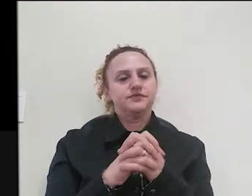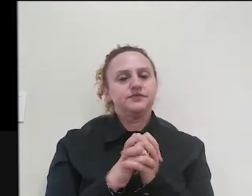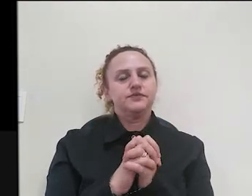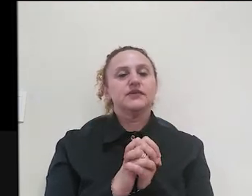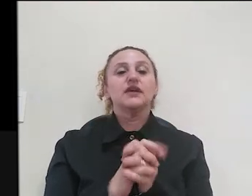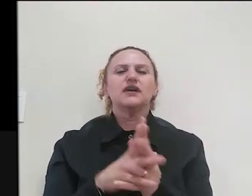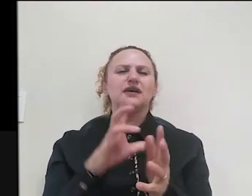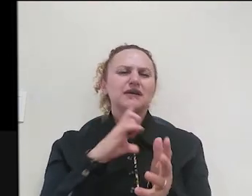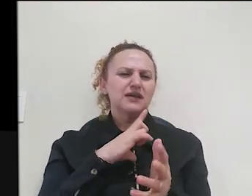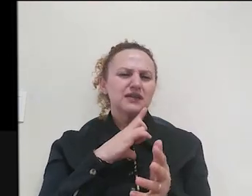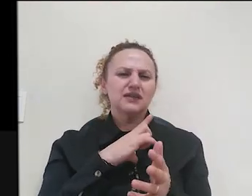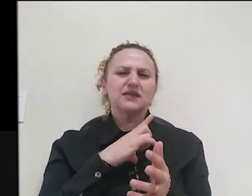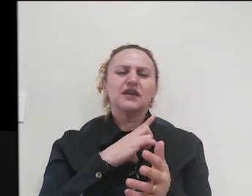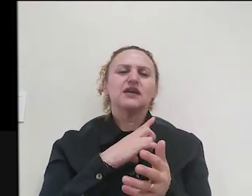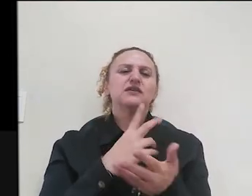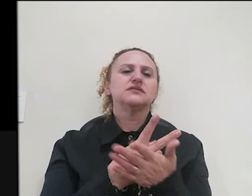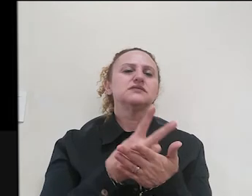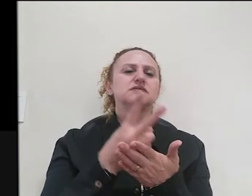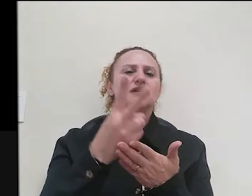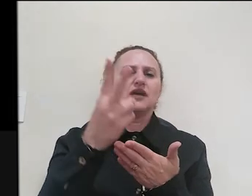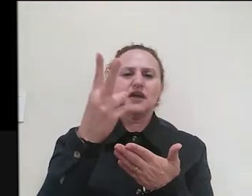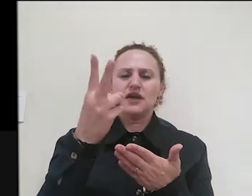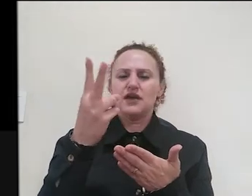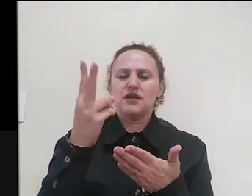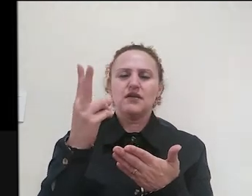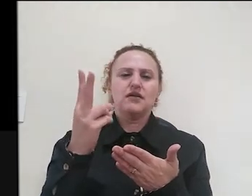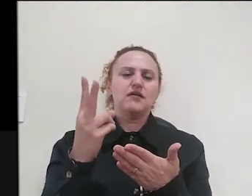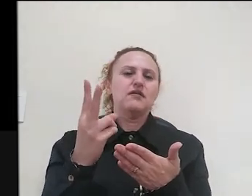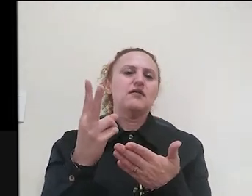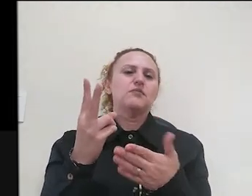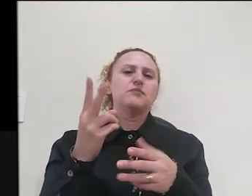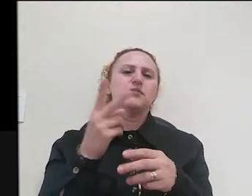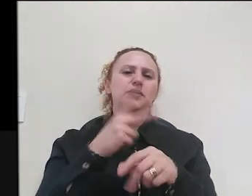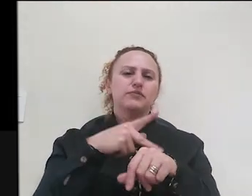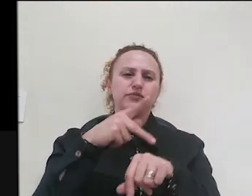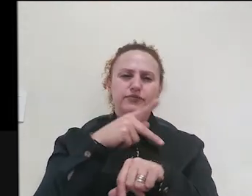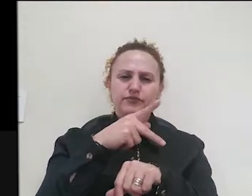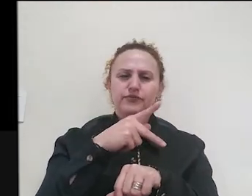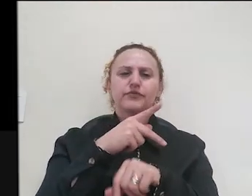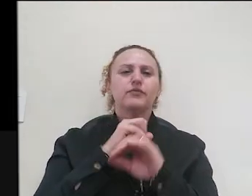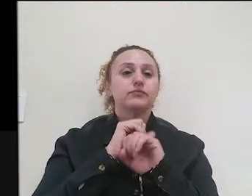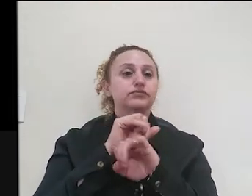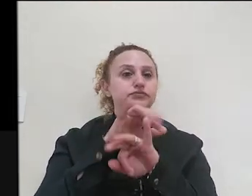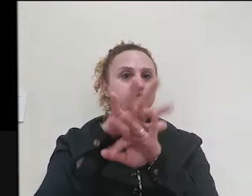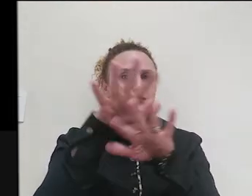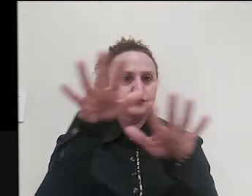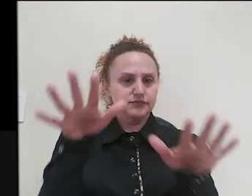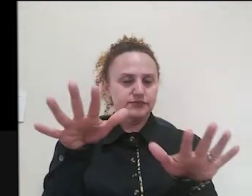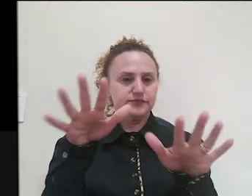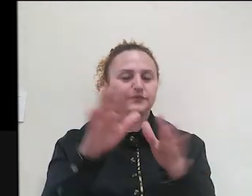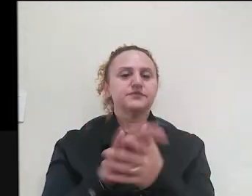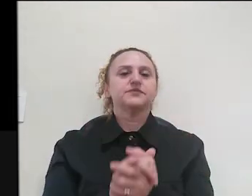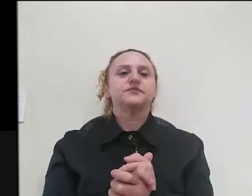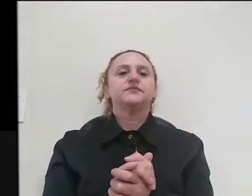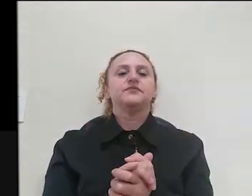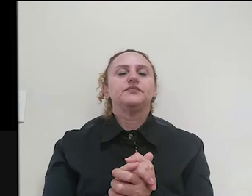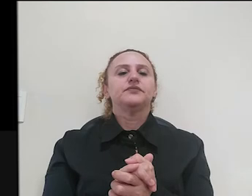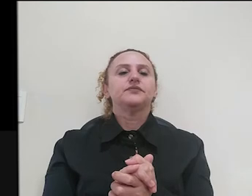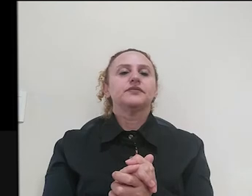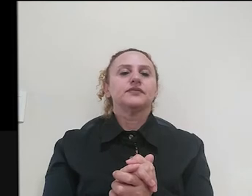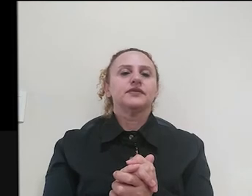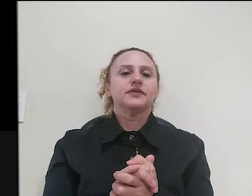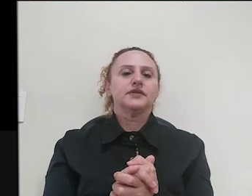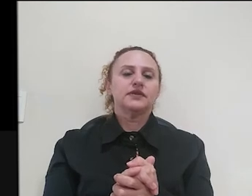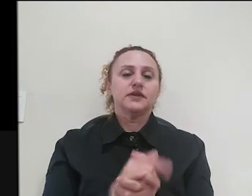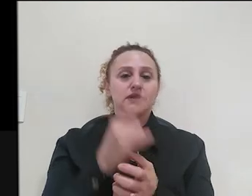neoclássicos, né? Embora na Inglaterra a gente sempre tenha algumas diferenças por conta da própria constituição da sociedade. Na poesia se destacam em Portugal o